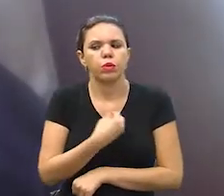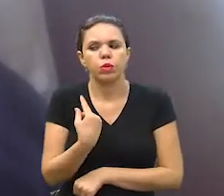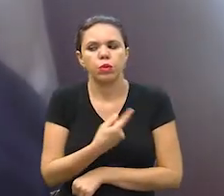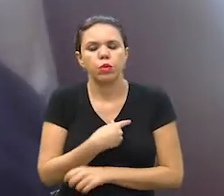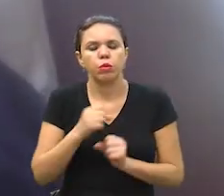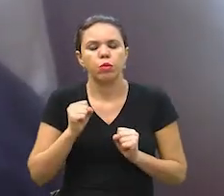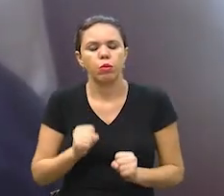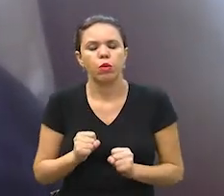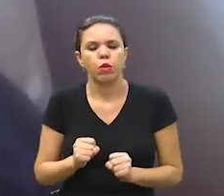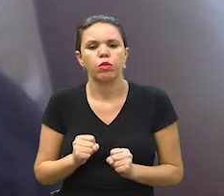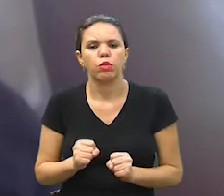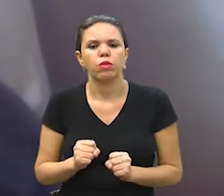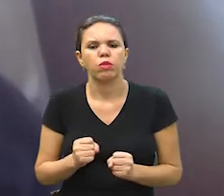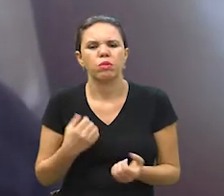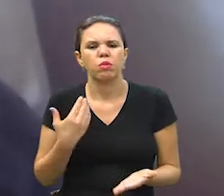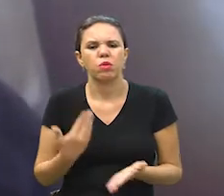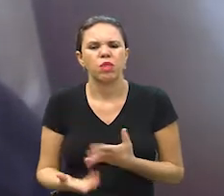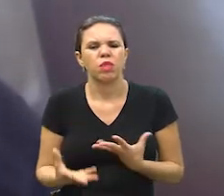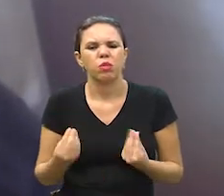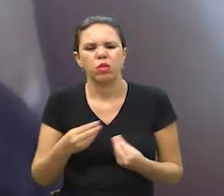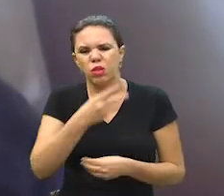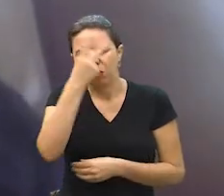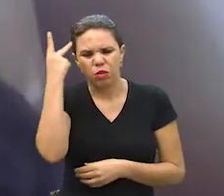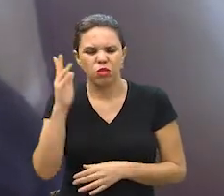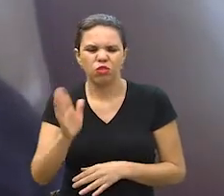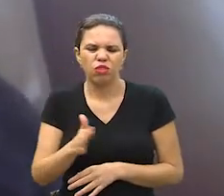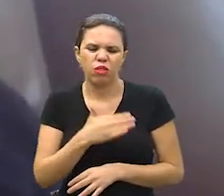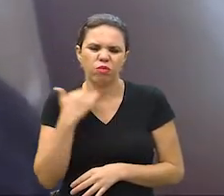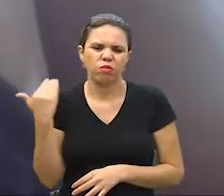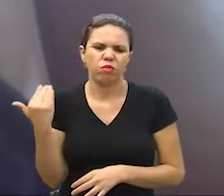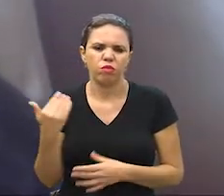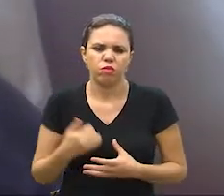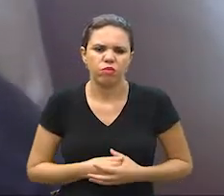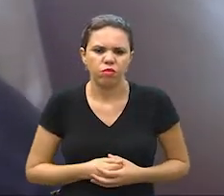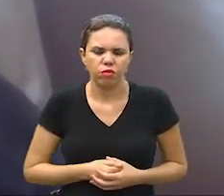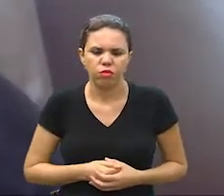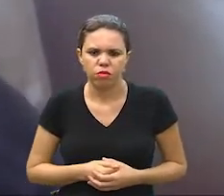que a gente pode perder muitas vidas. Pode não, já estamos